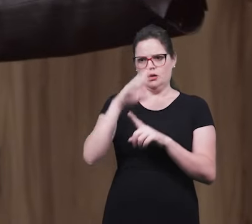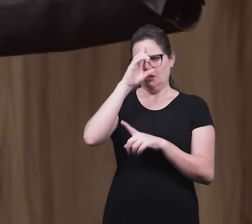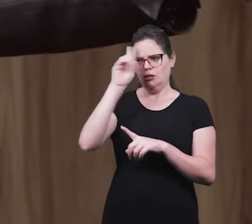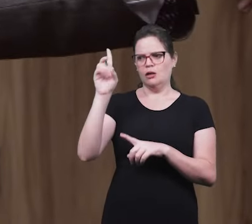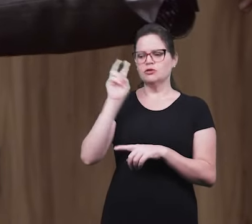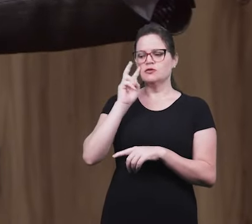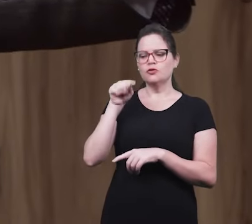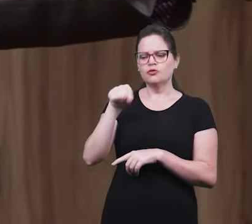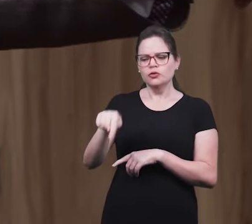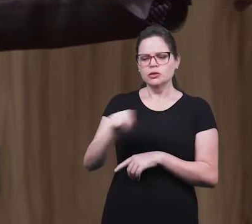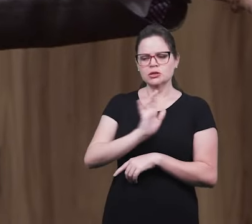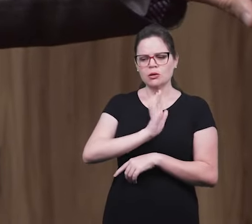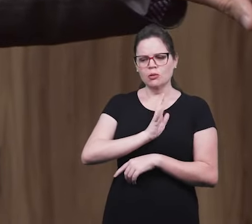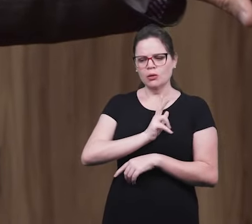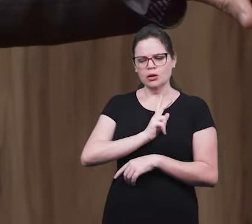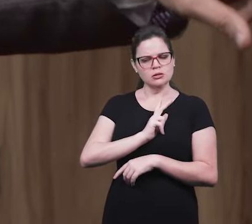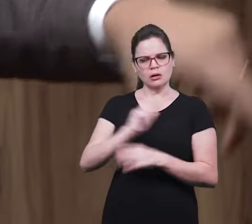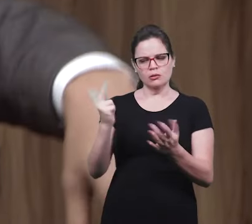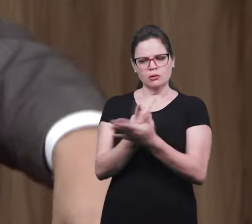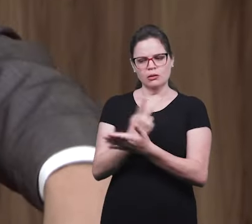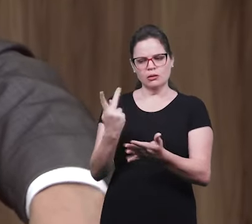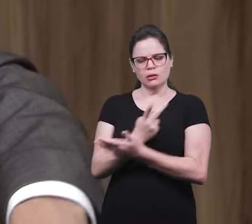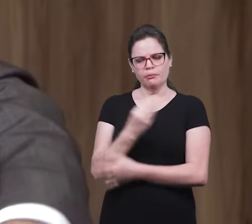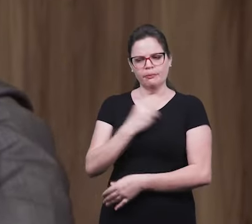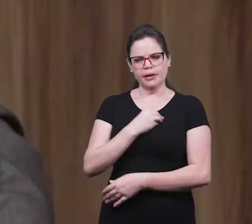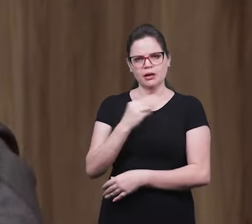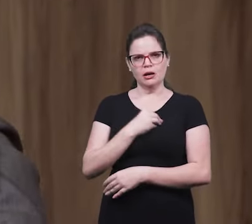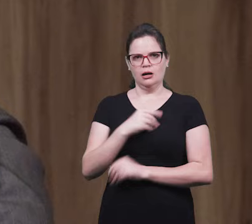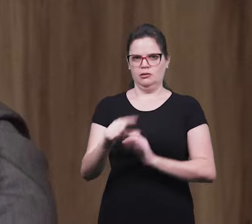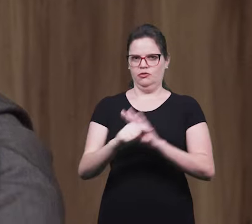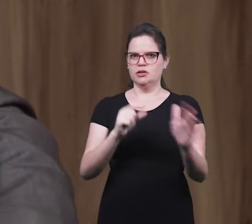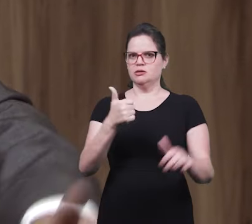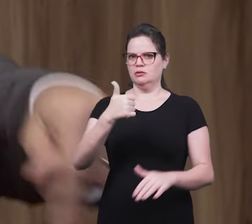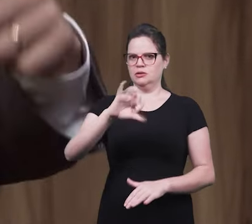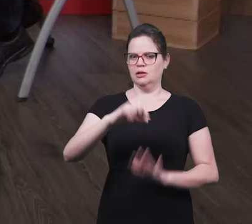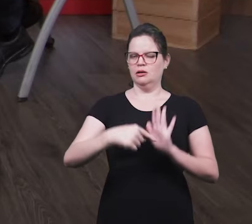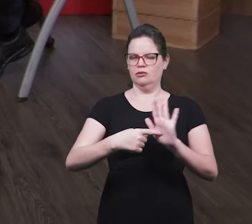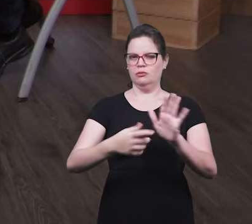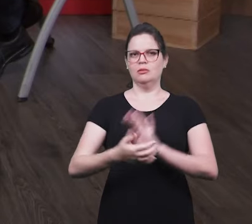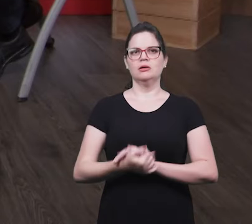que até o próximo versículo, 19. Verso 19.